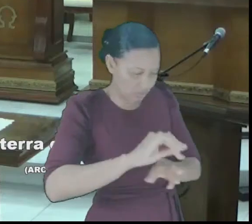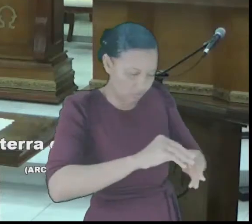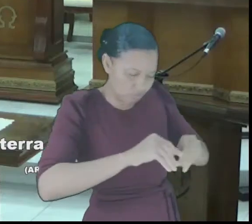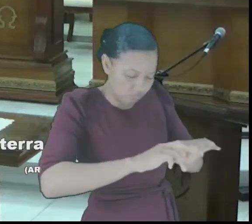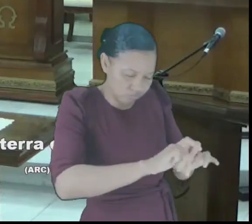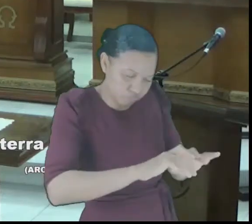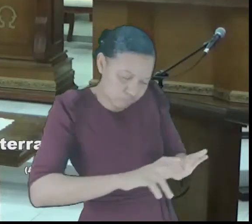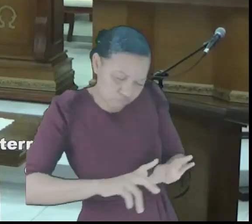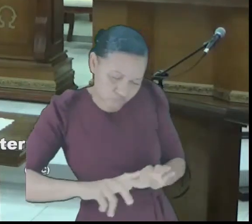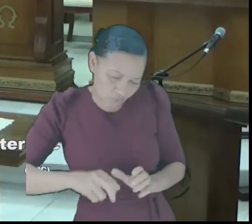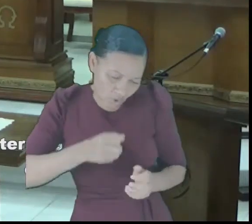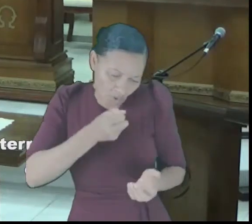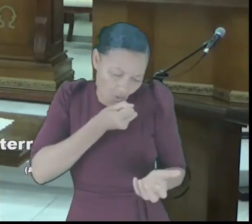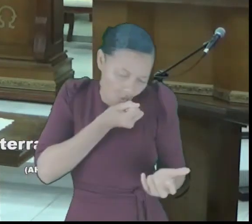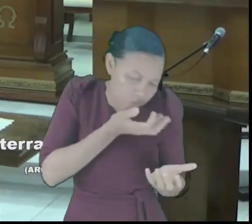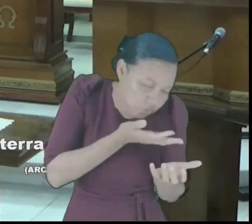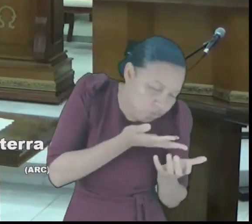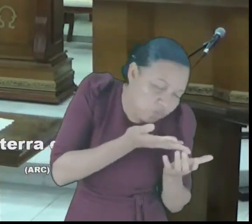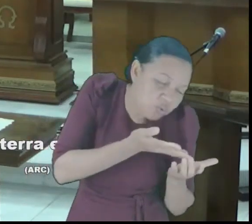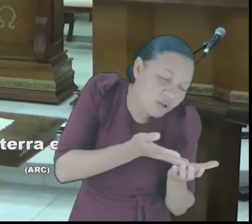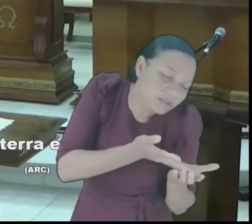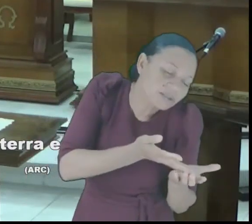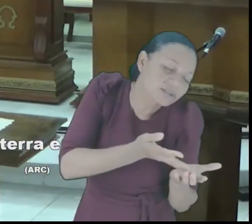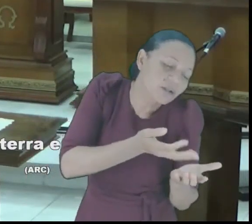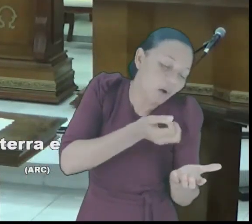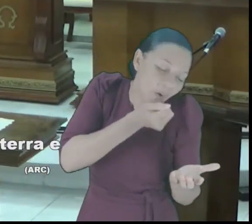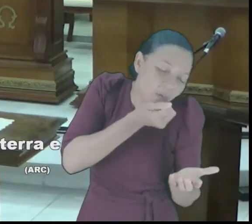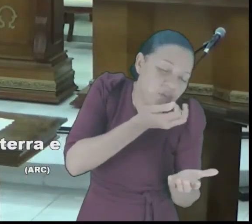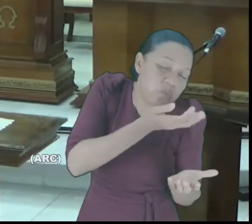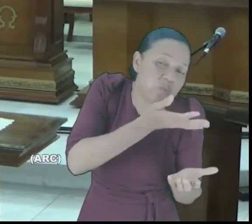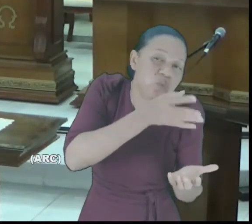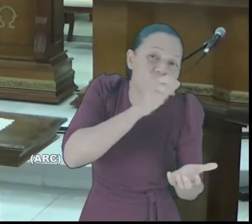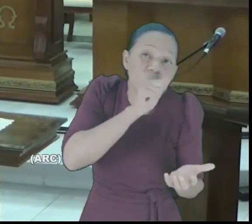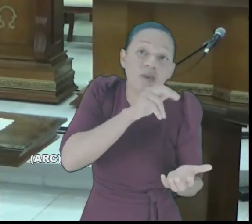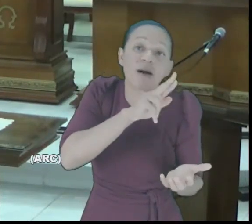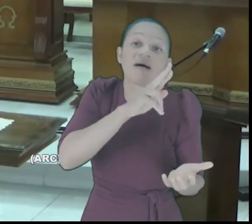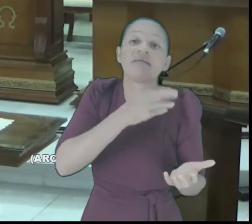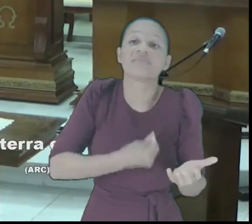soprou em seus narizes o fôlego